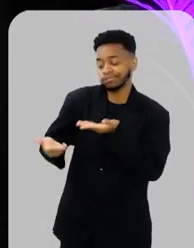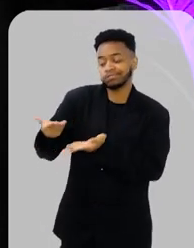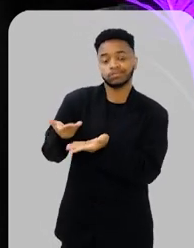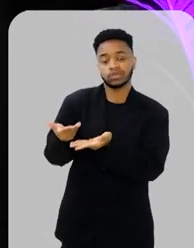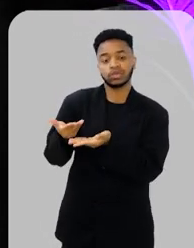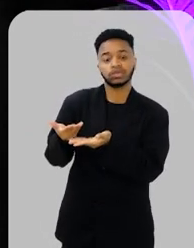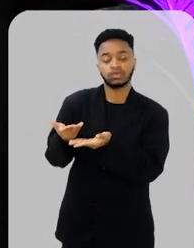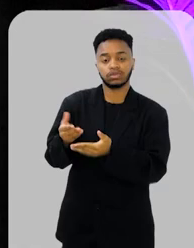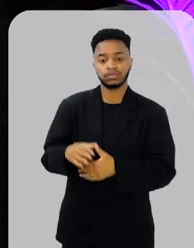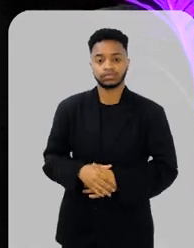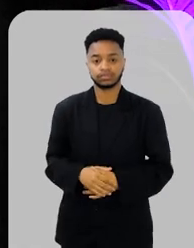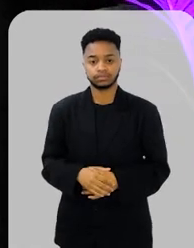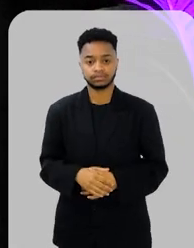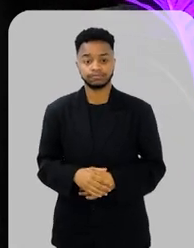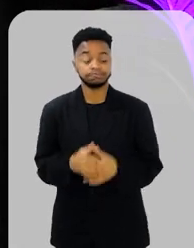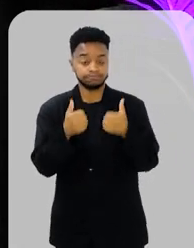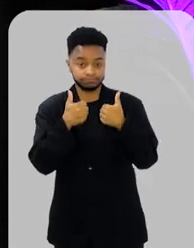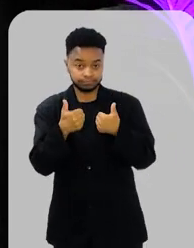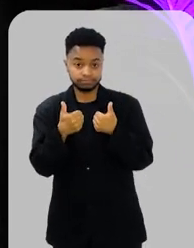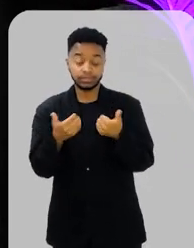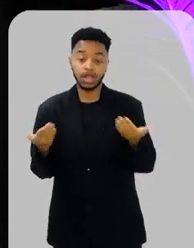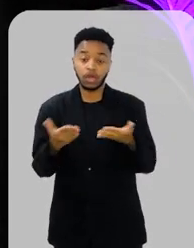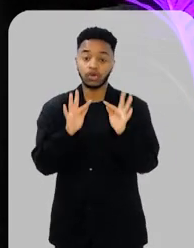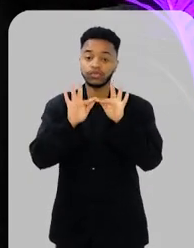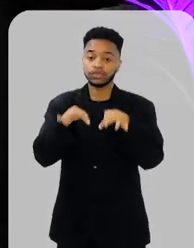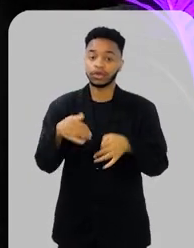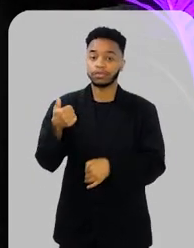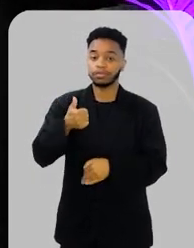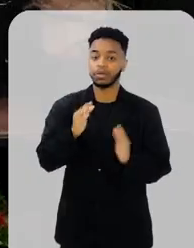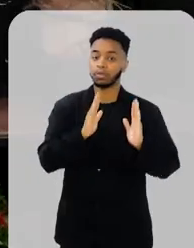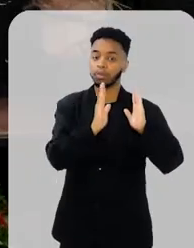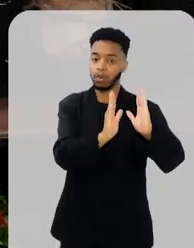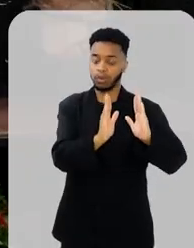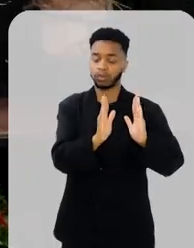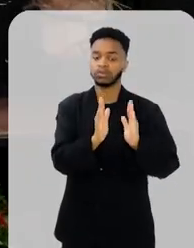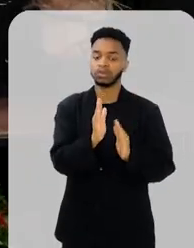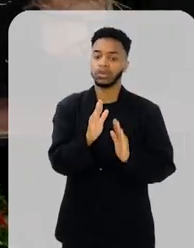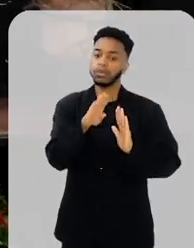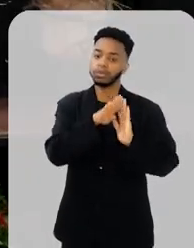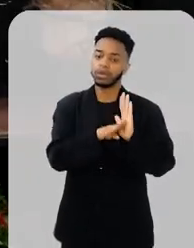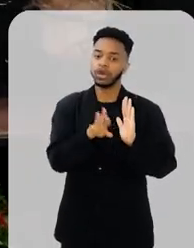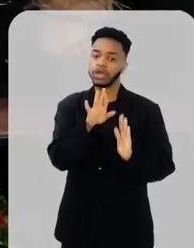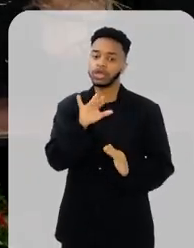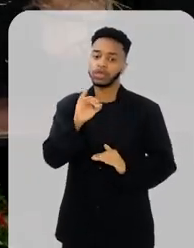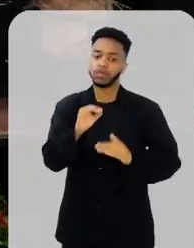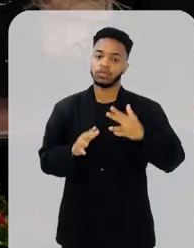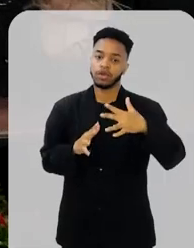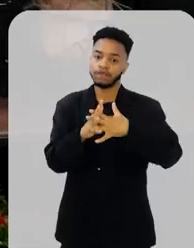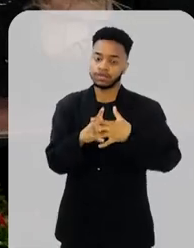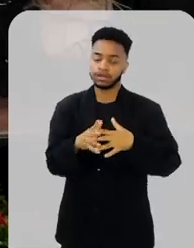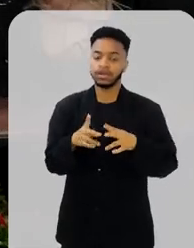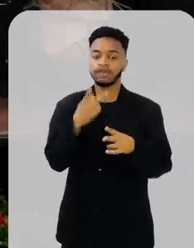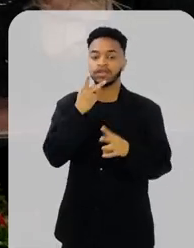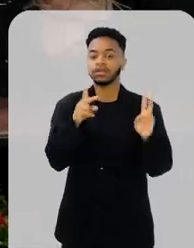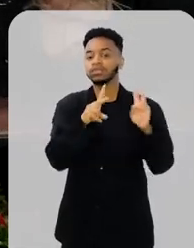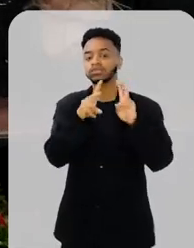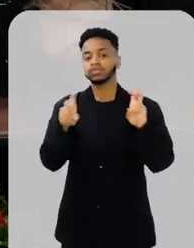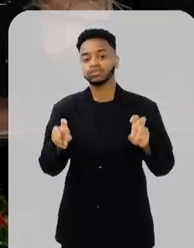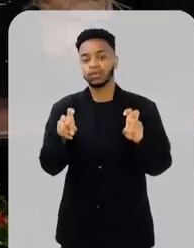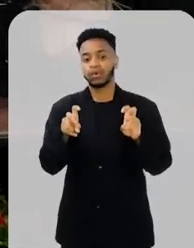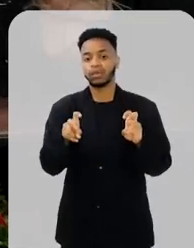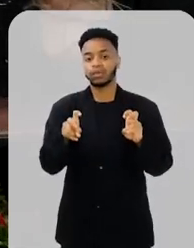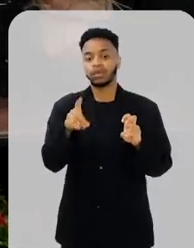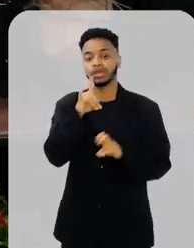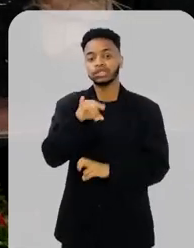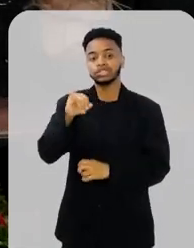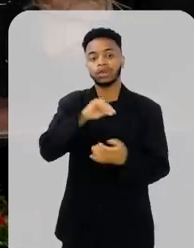vidas moeda de troca para os seus lucros, né? Muito bem. Bom, fechamos aqui o nosso primeiro bloco do programa Rio Sem